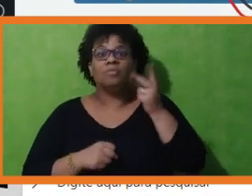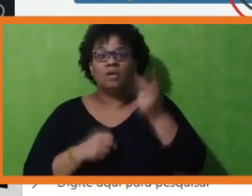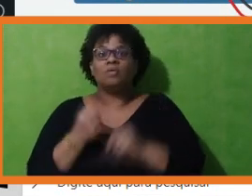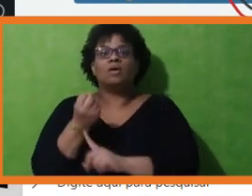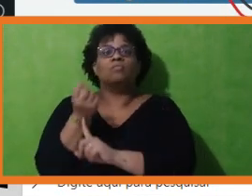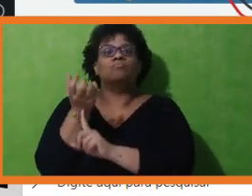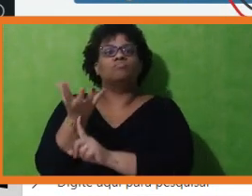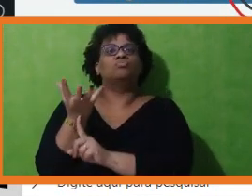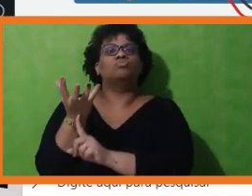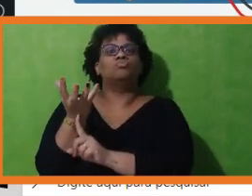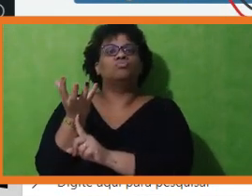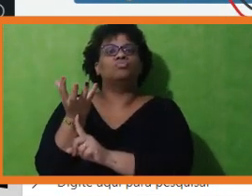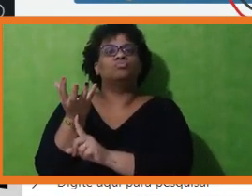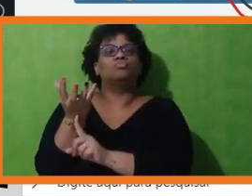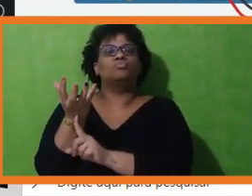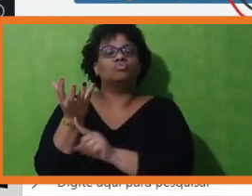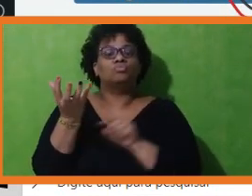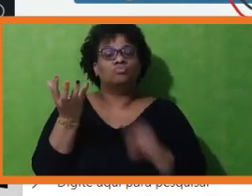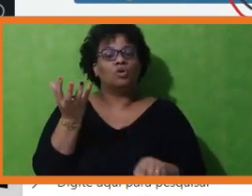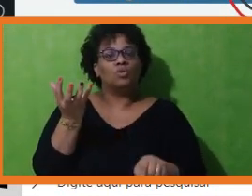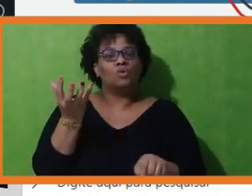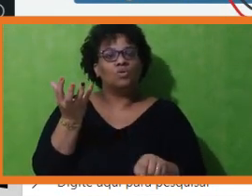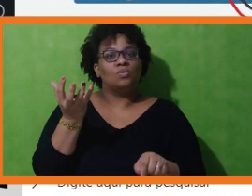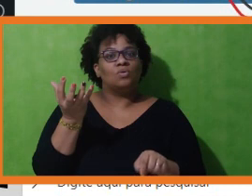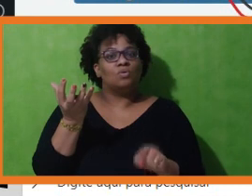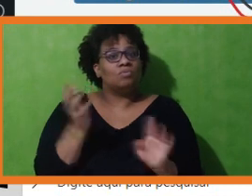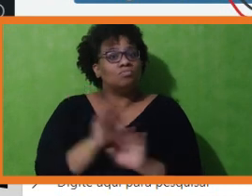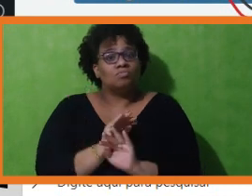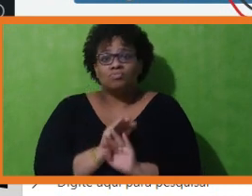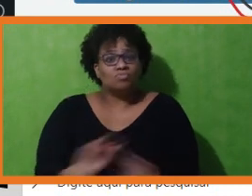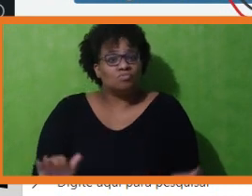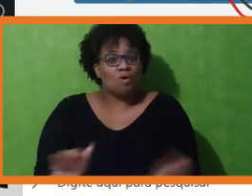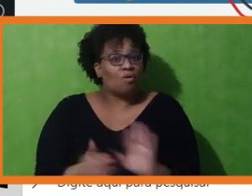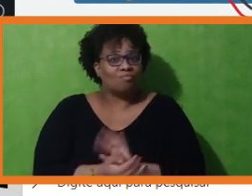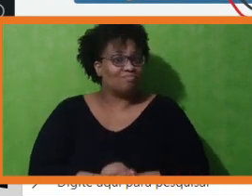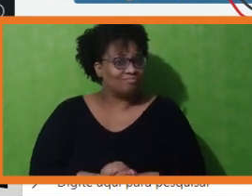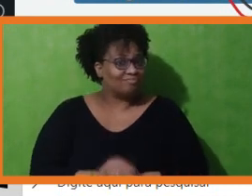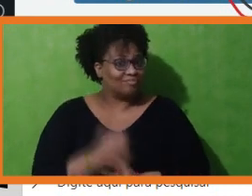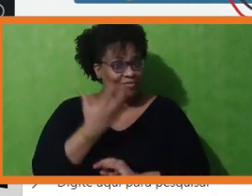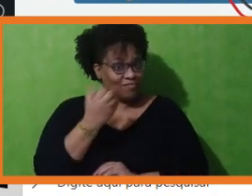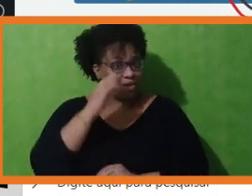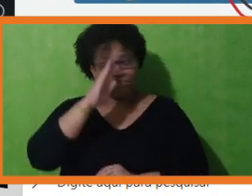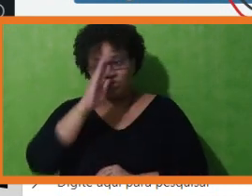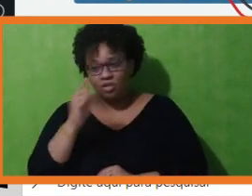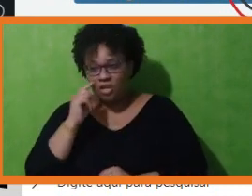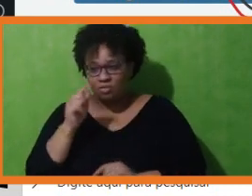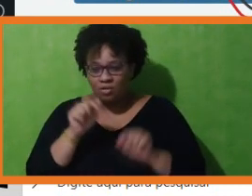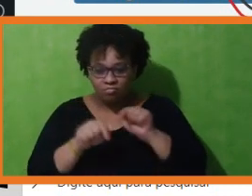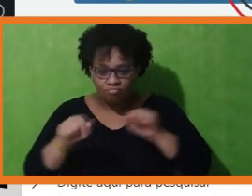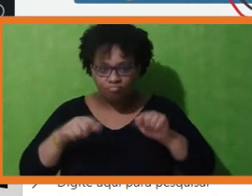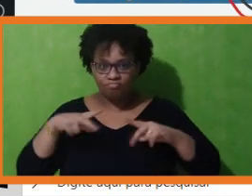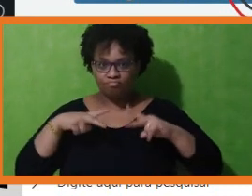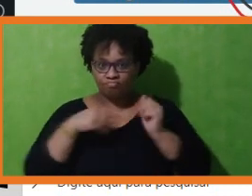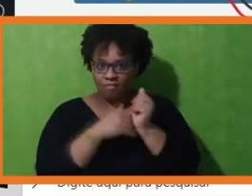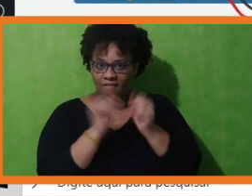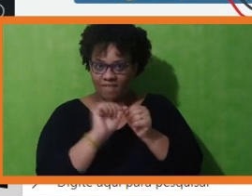segundo botão, eu quero que o LED permaneça aceso enquanto eu estiver segurando ele. Então é basicamente isso. Vamos aqui direto para a